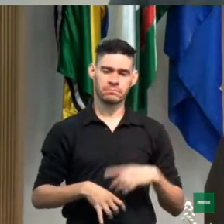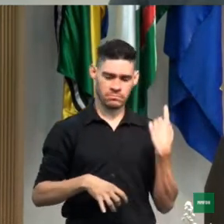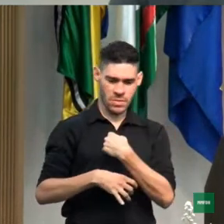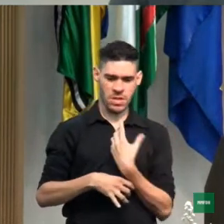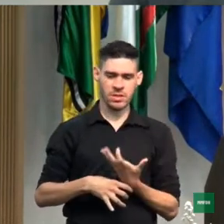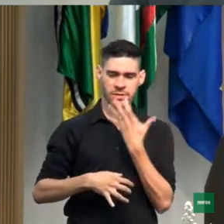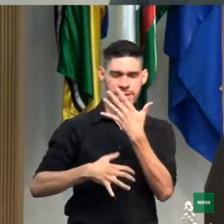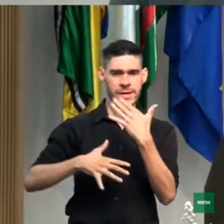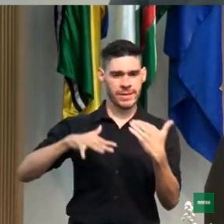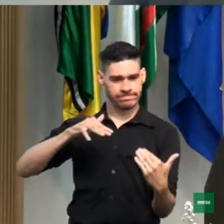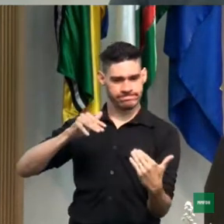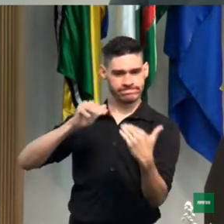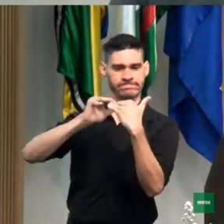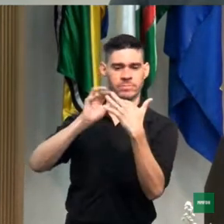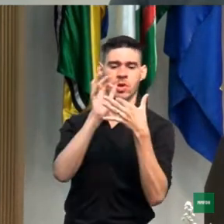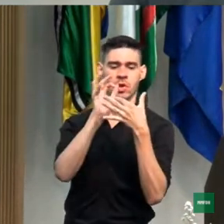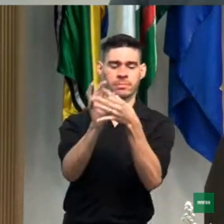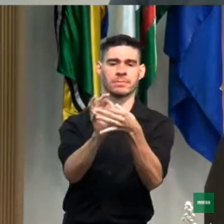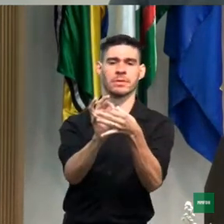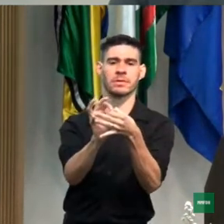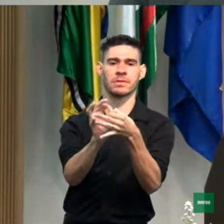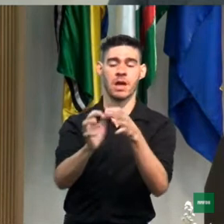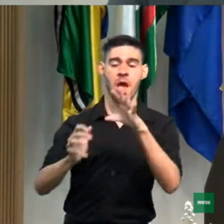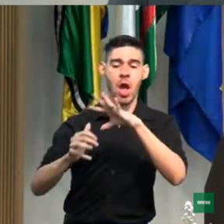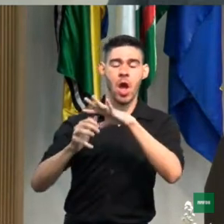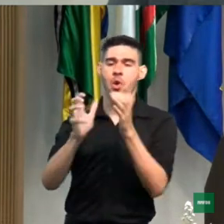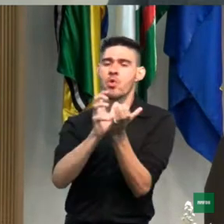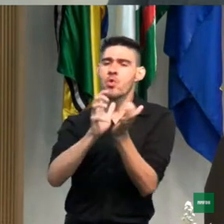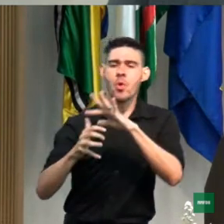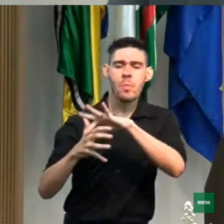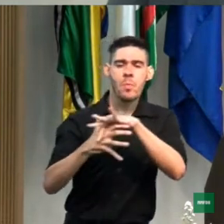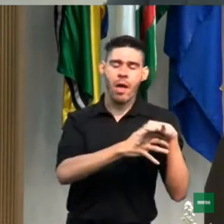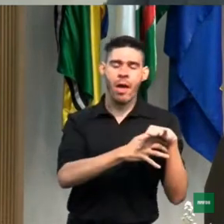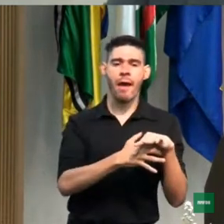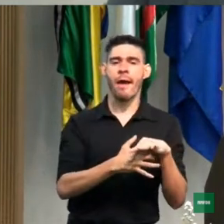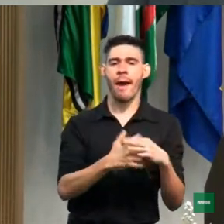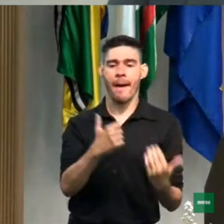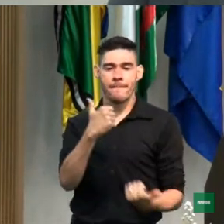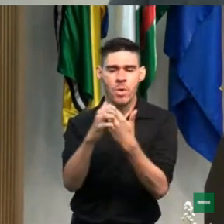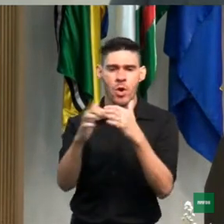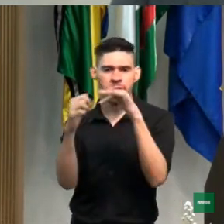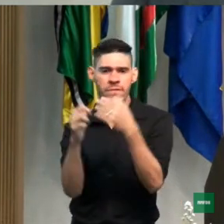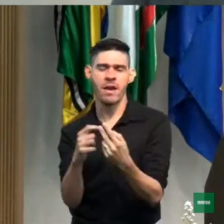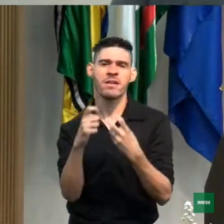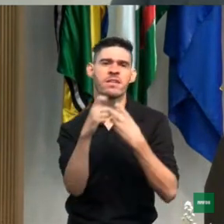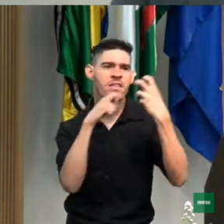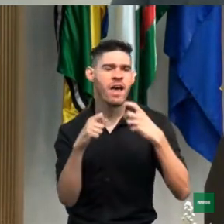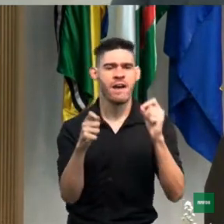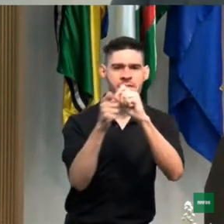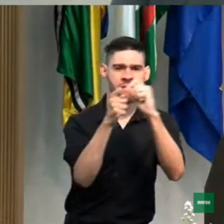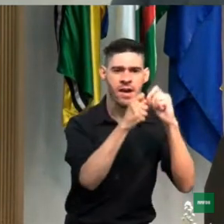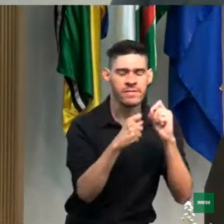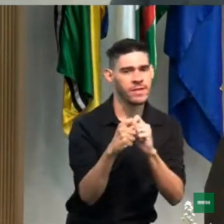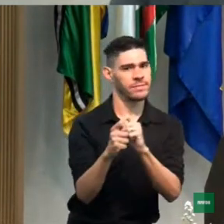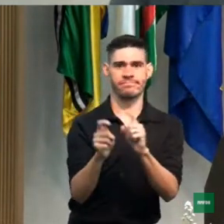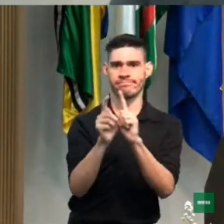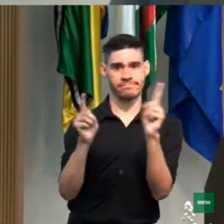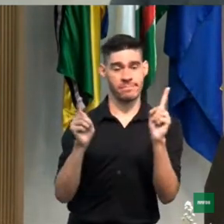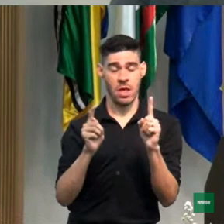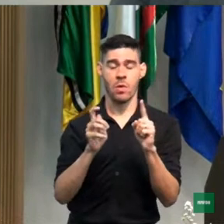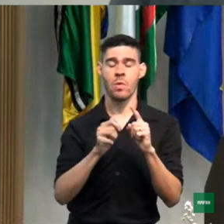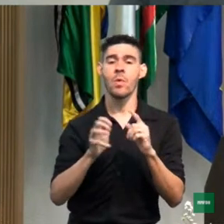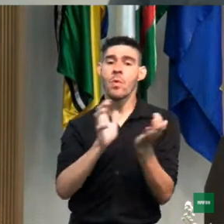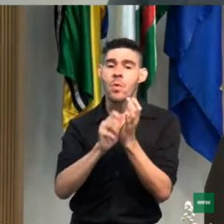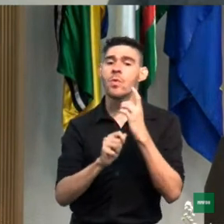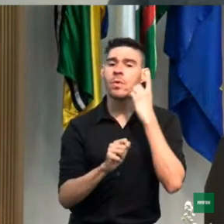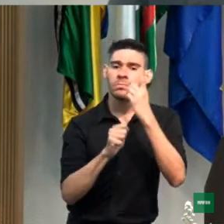Frente Parlamentar da Família, ela não está ali apenas para gritar, façam, façam pela família. A Frente Parlamentar da Família, ela está ali para